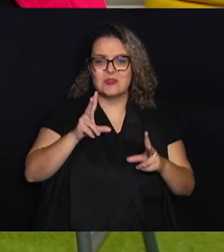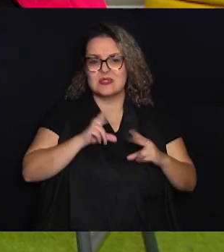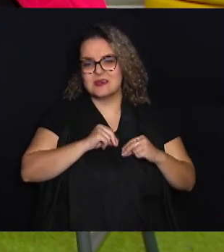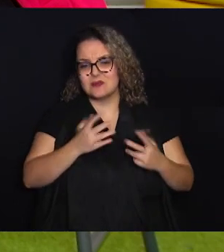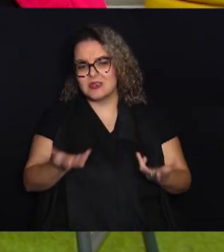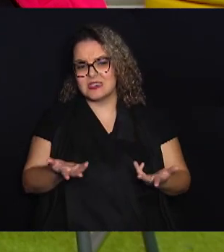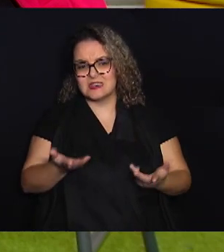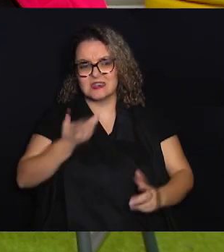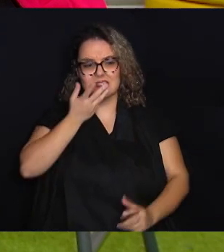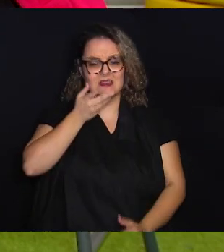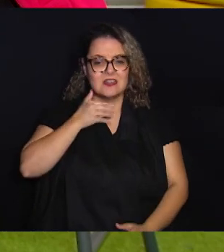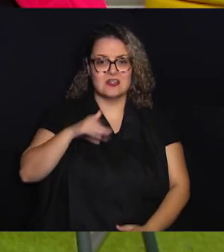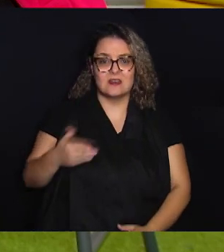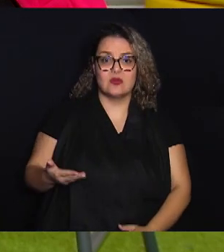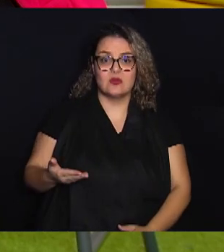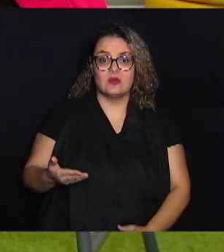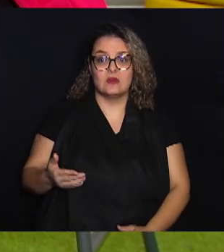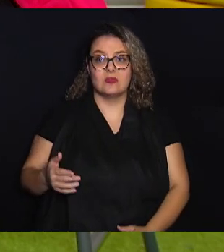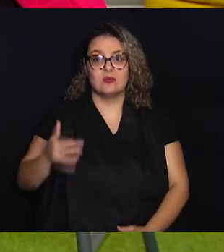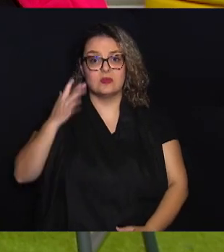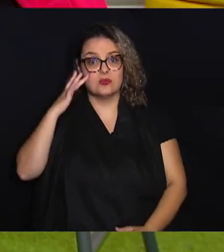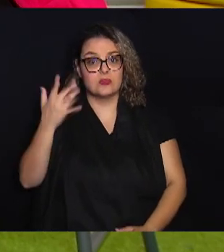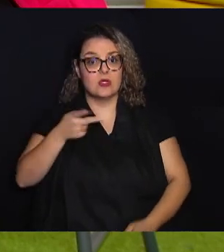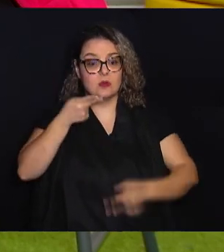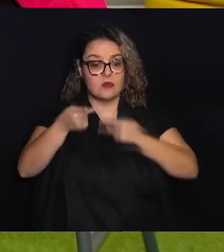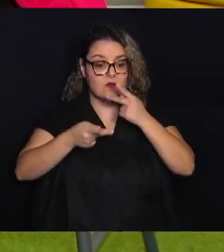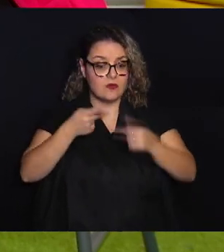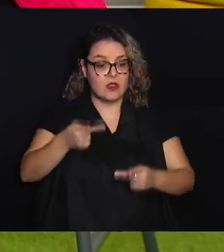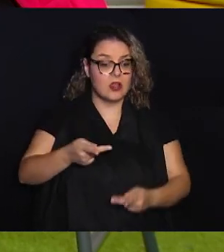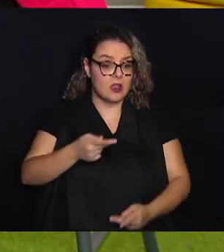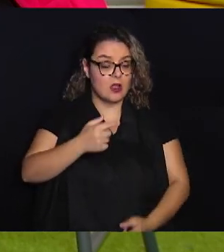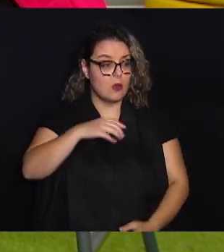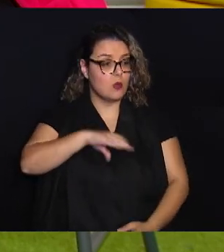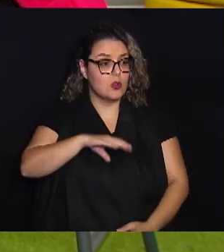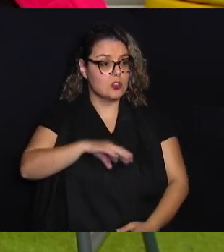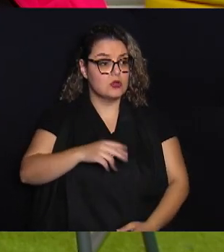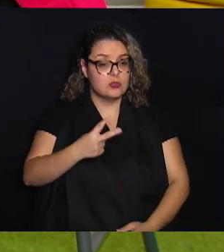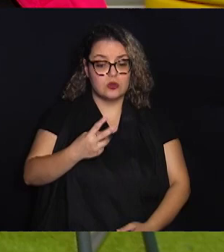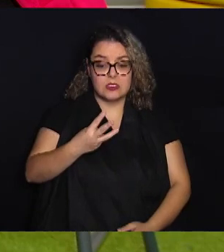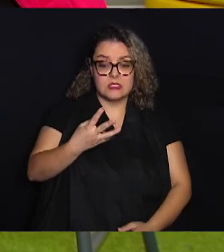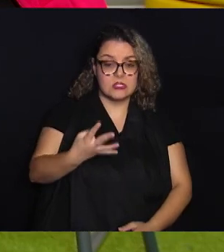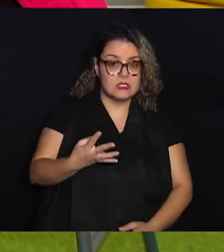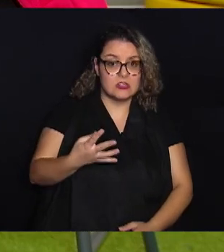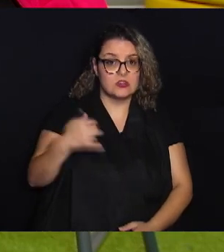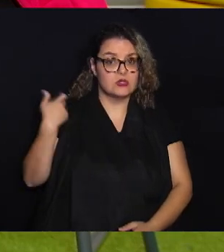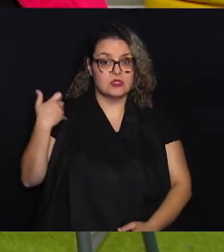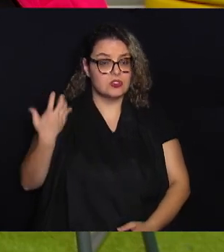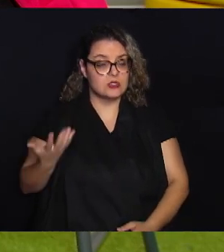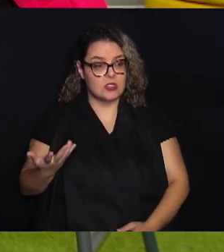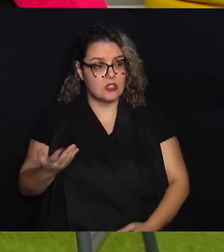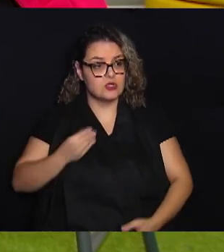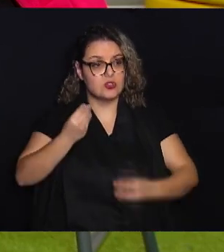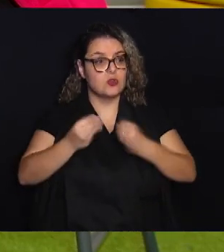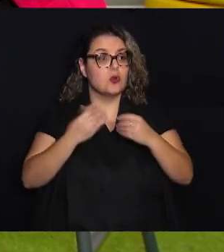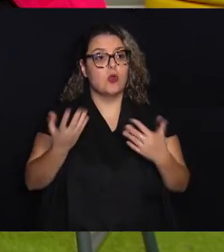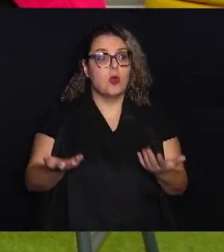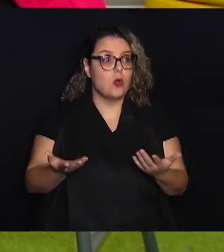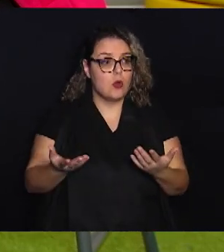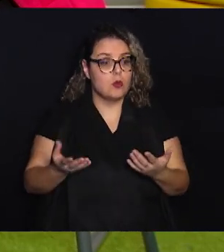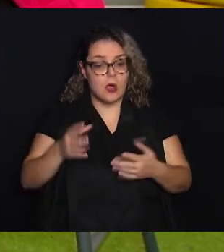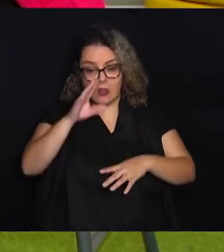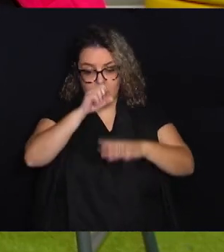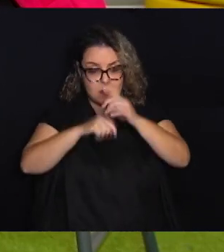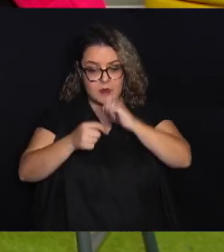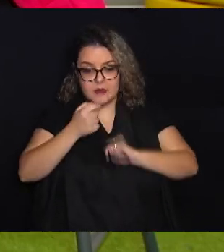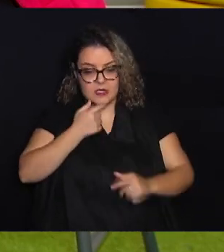vida, mas a criança ainda mal fala português, né, tem 2, 3 aninhos de idade, já vai aprender inglês. Como é isso? Qual a idade ideal? Dá